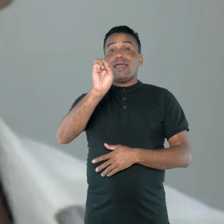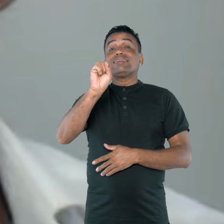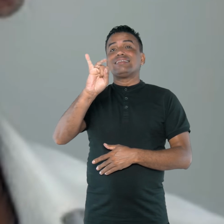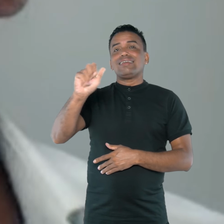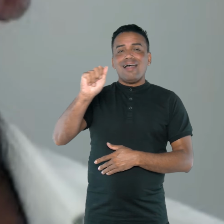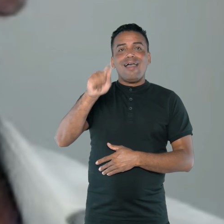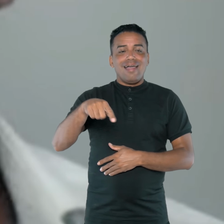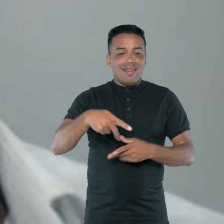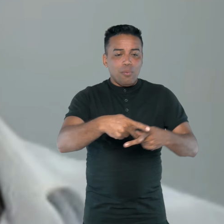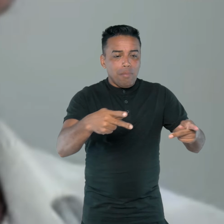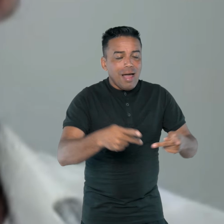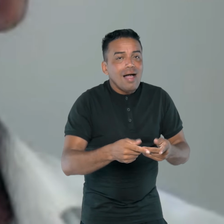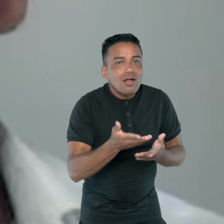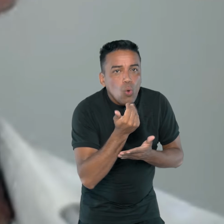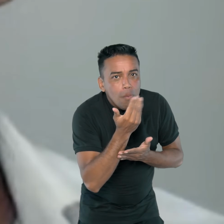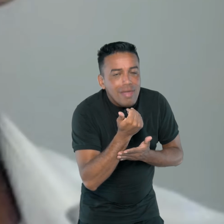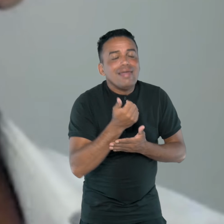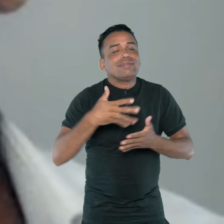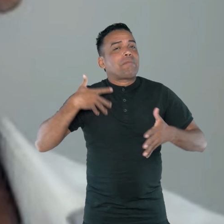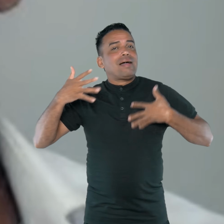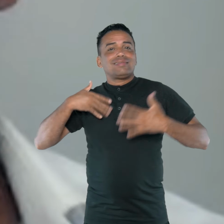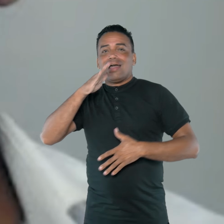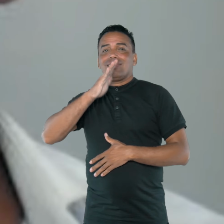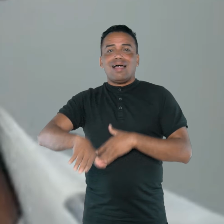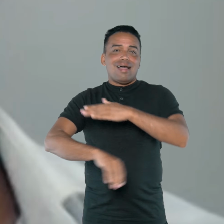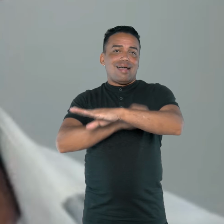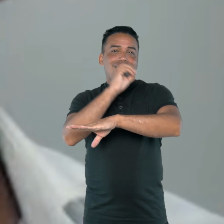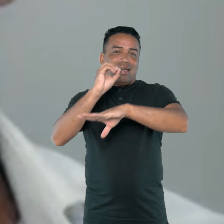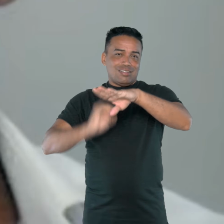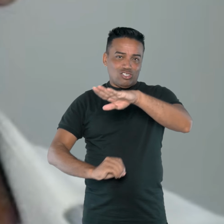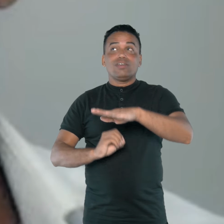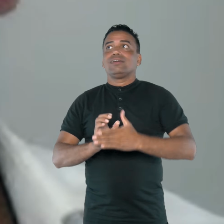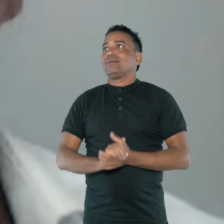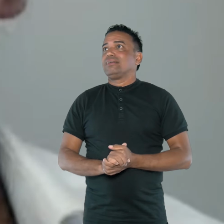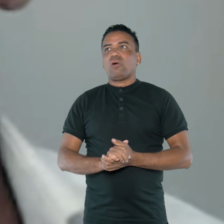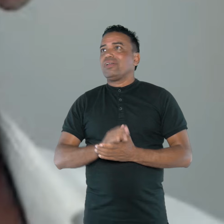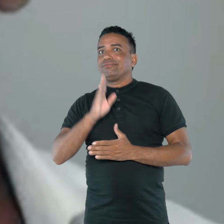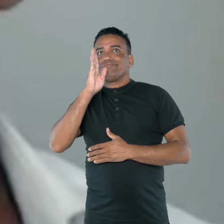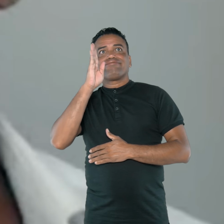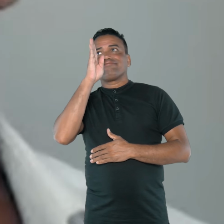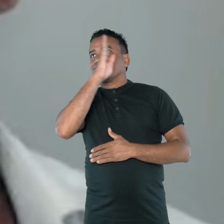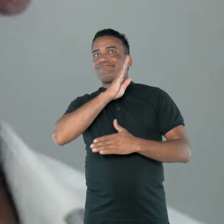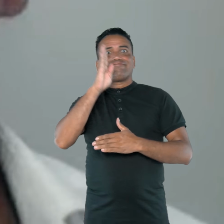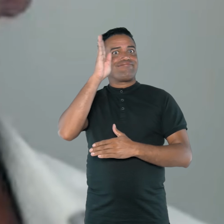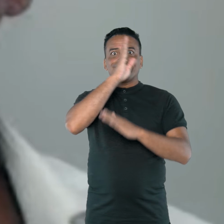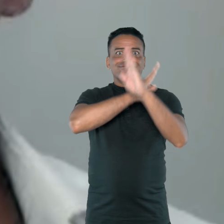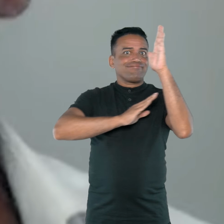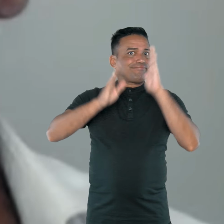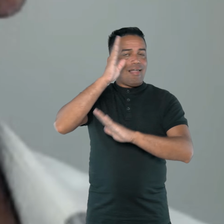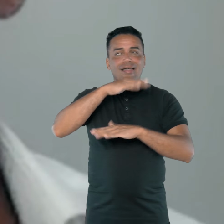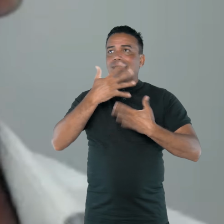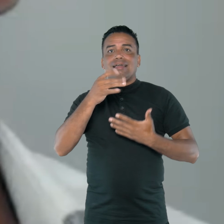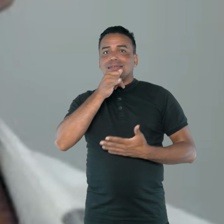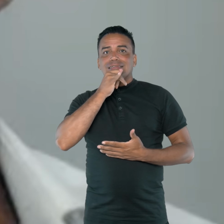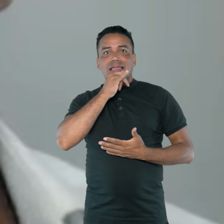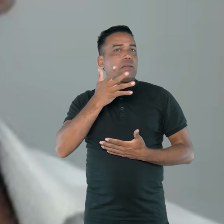passeios no final da tarde. Vivia alheio à minha mania de equacionar a existência num desses sentimentos que o dicionário não